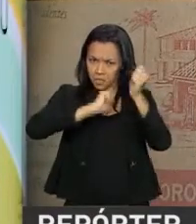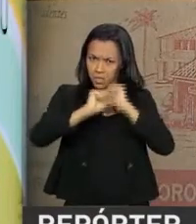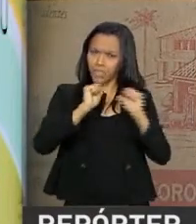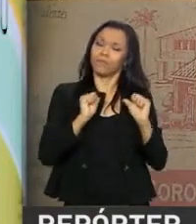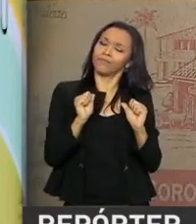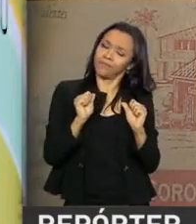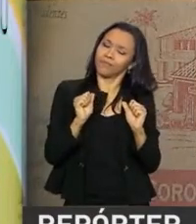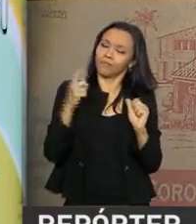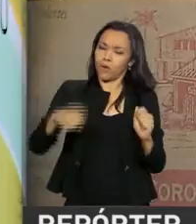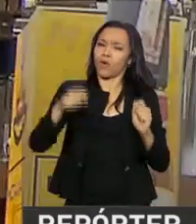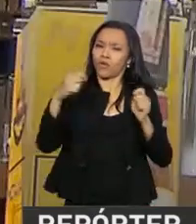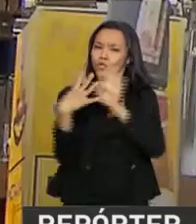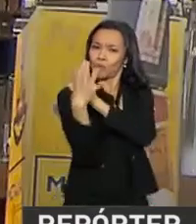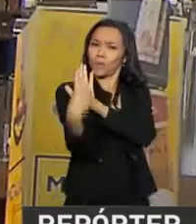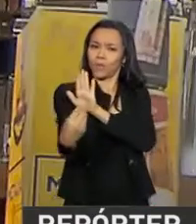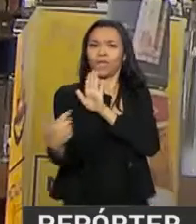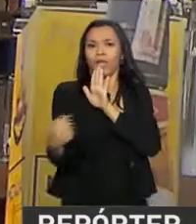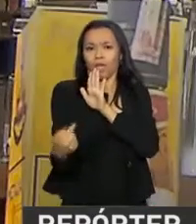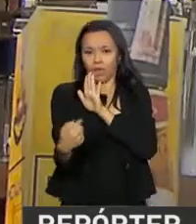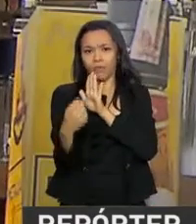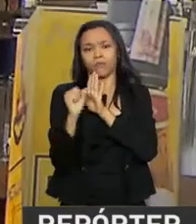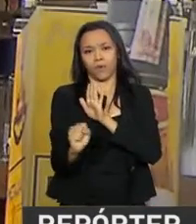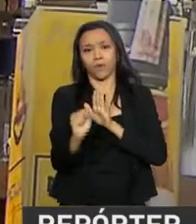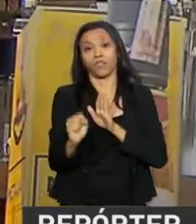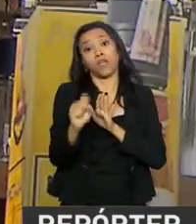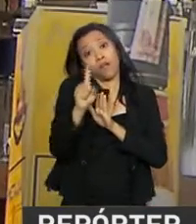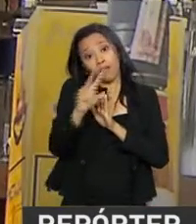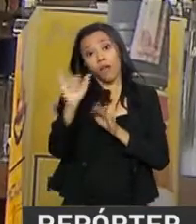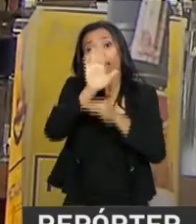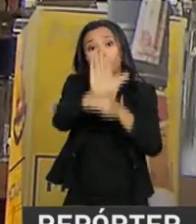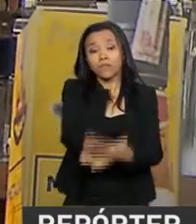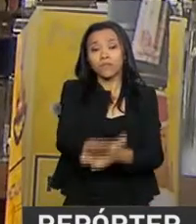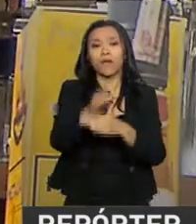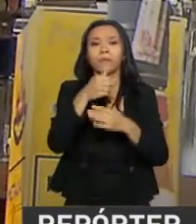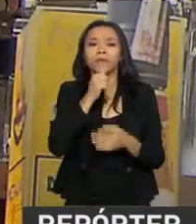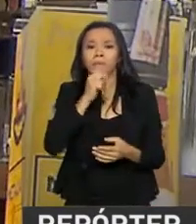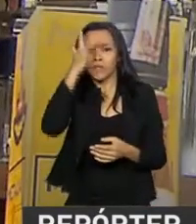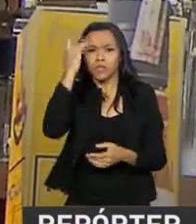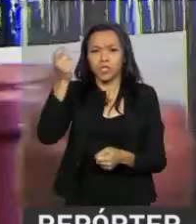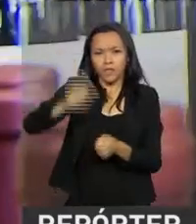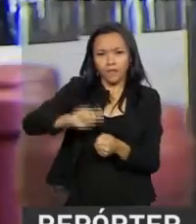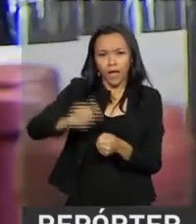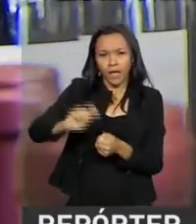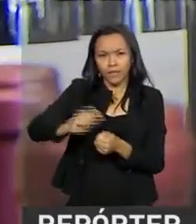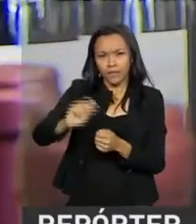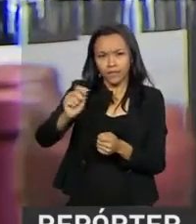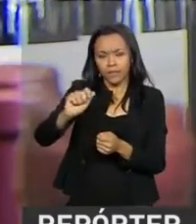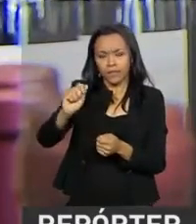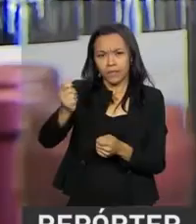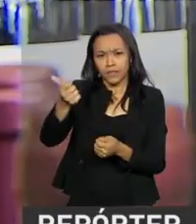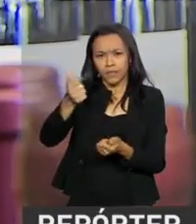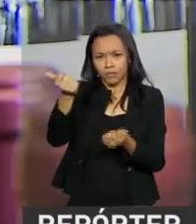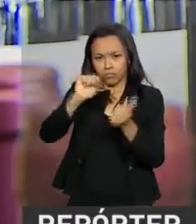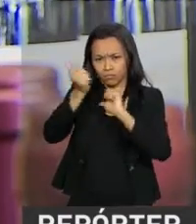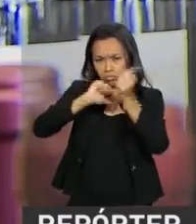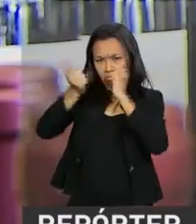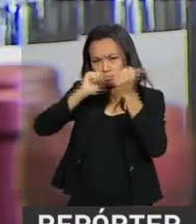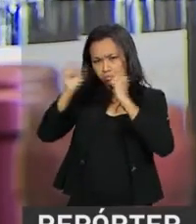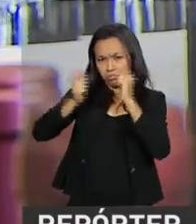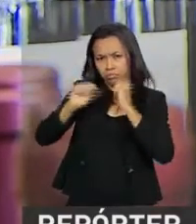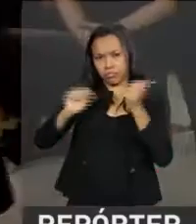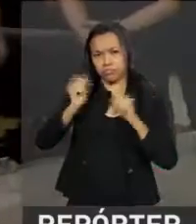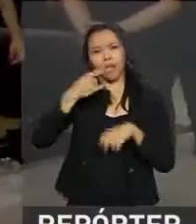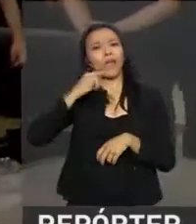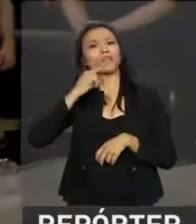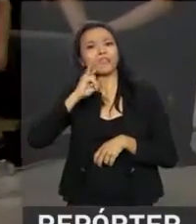poder optar pelo Simples. A medida vai beneficiar, por exemplo, cervejeiros artesanais e pequenos produtores de vinho e